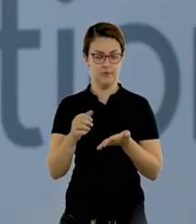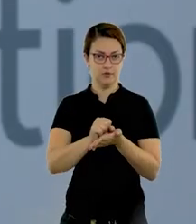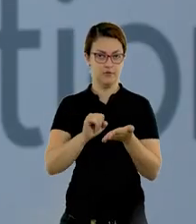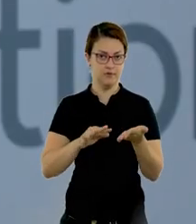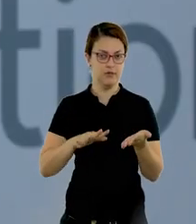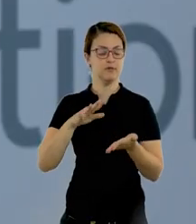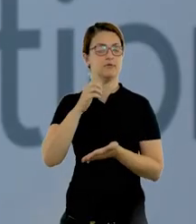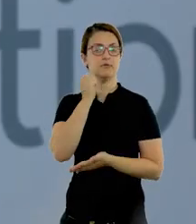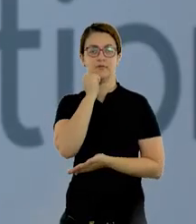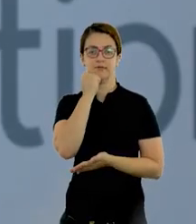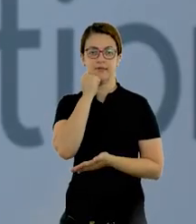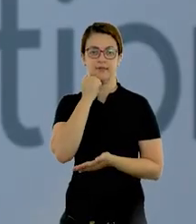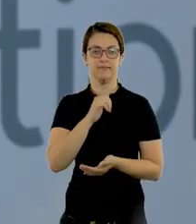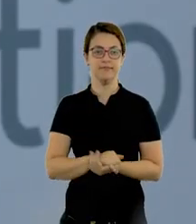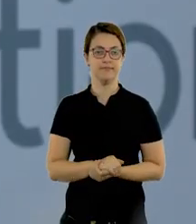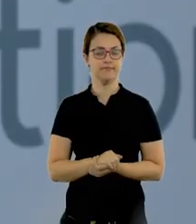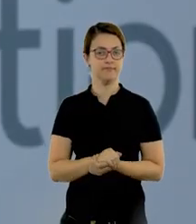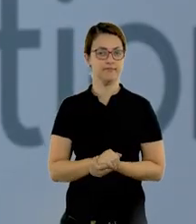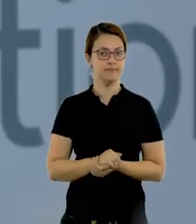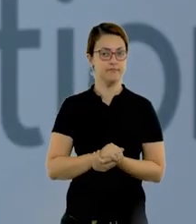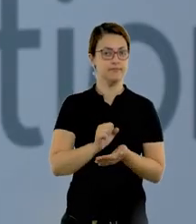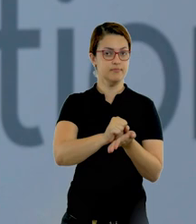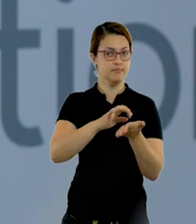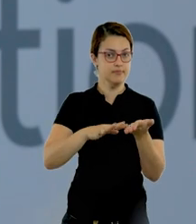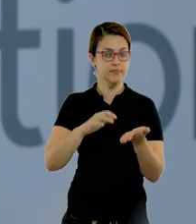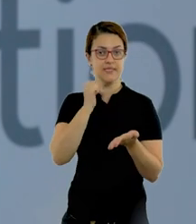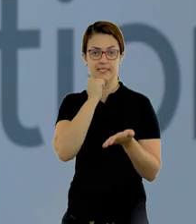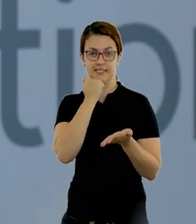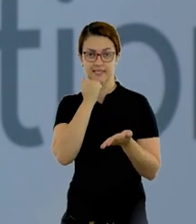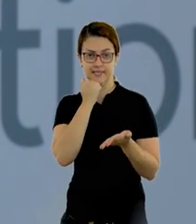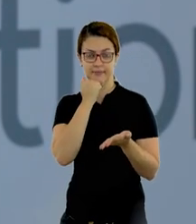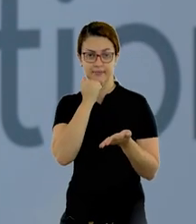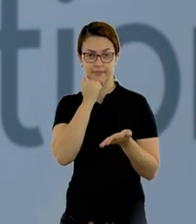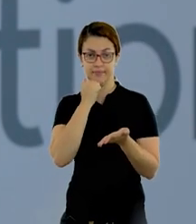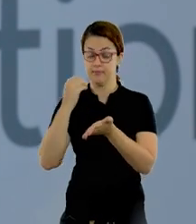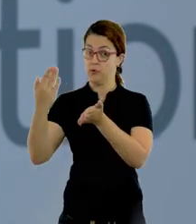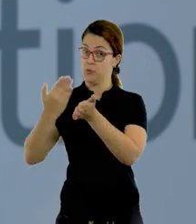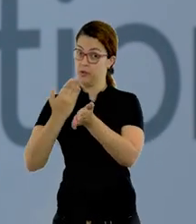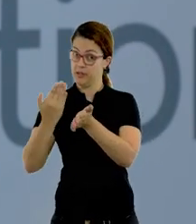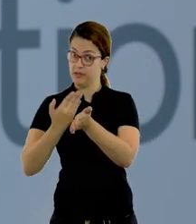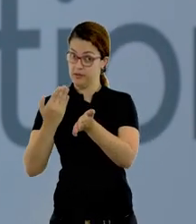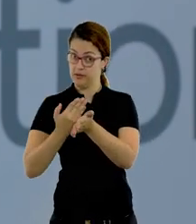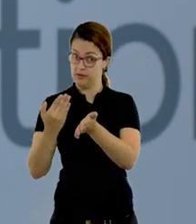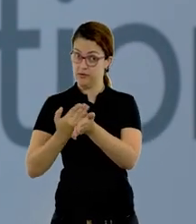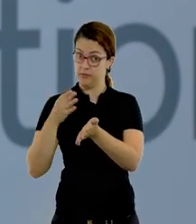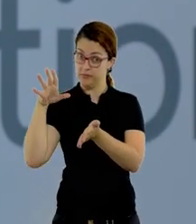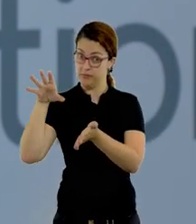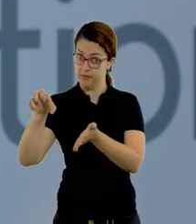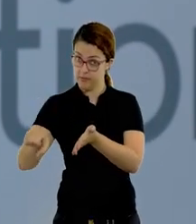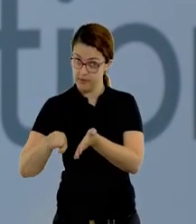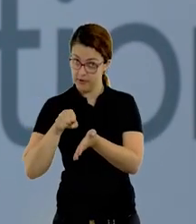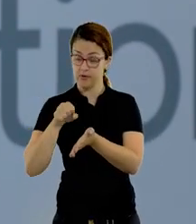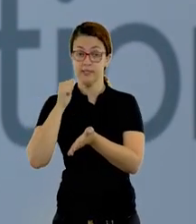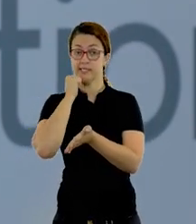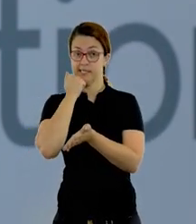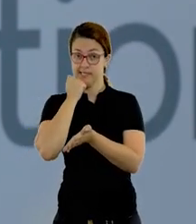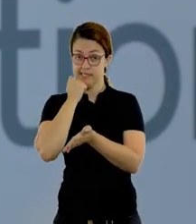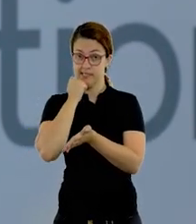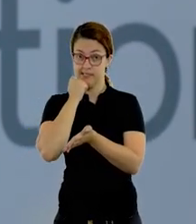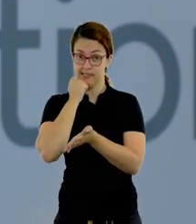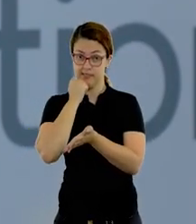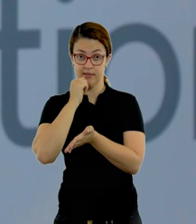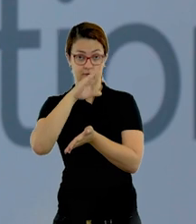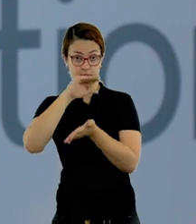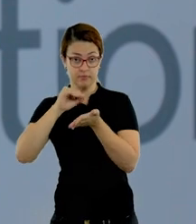Agora vamos à atividade de ciências? Na atividade de ciências, queridos alunos, pegue o seu caderno de ciências para registro